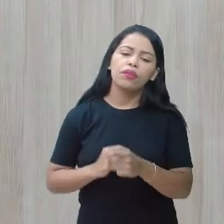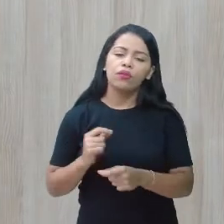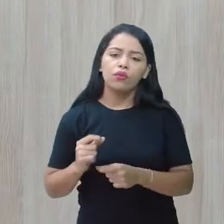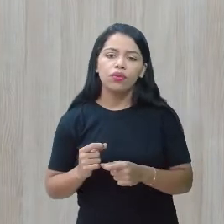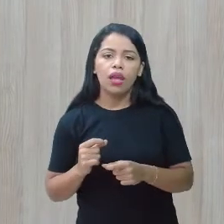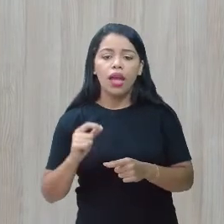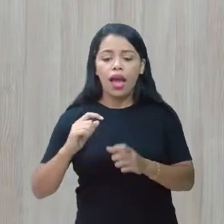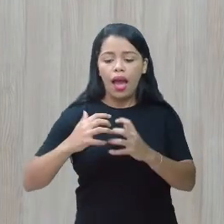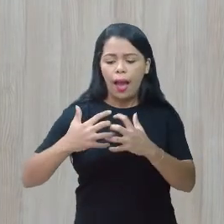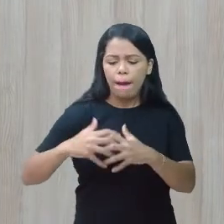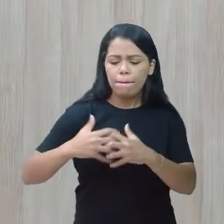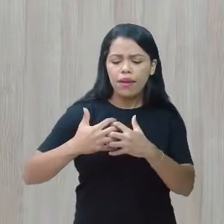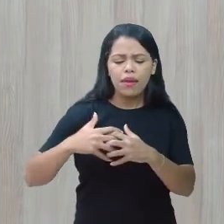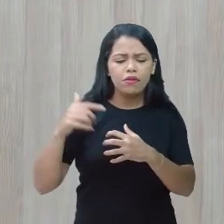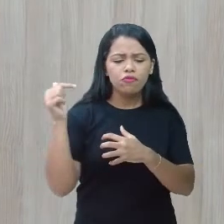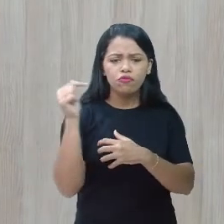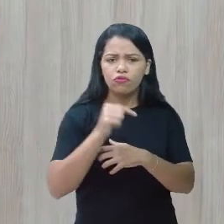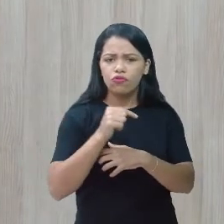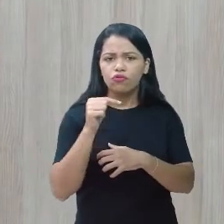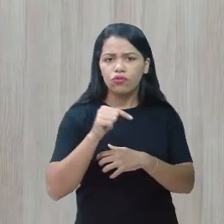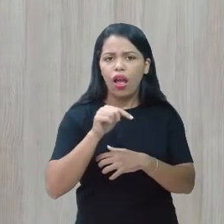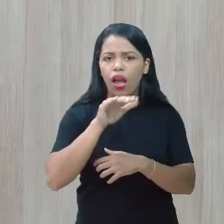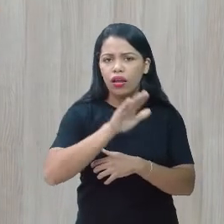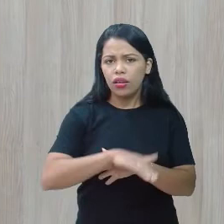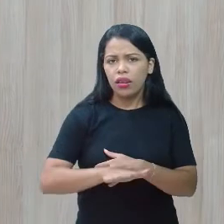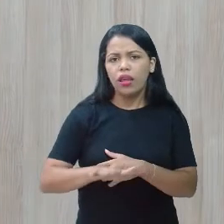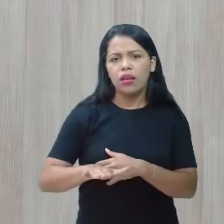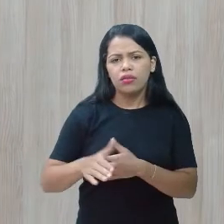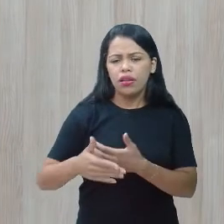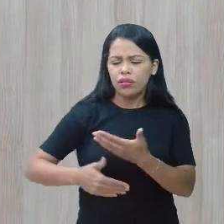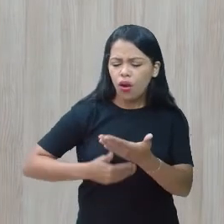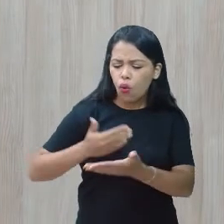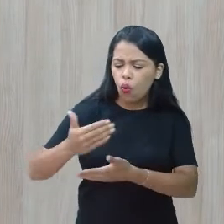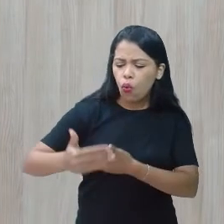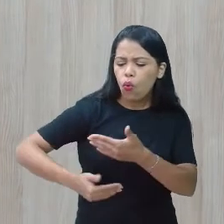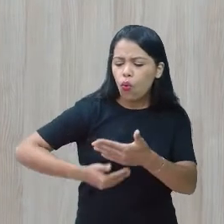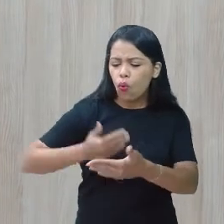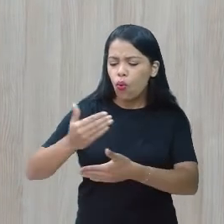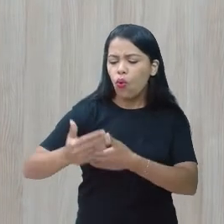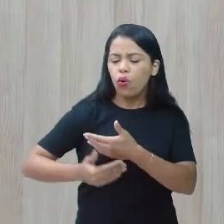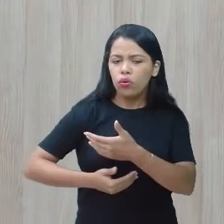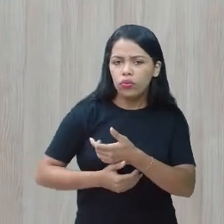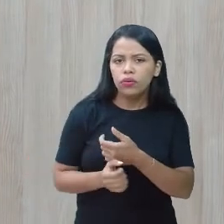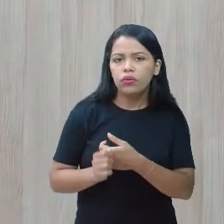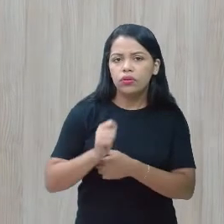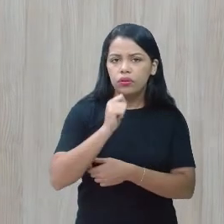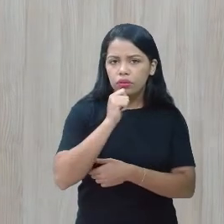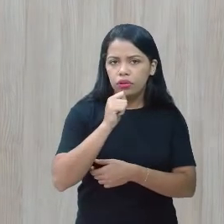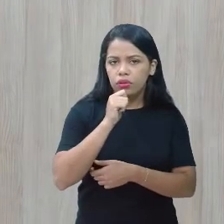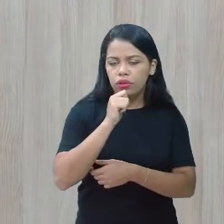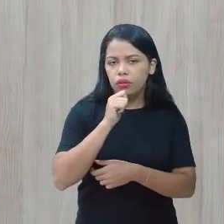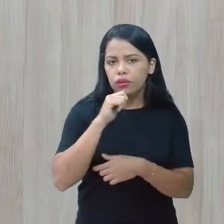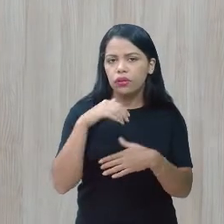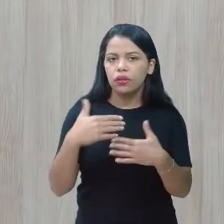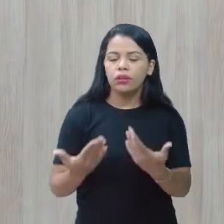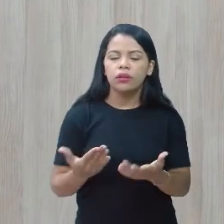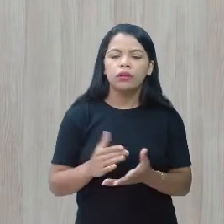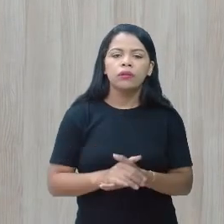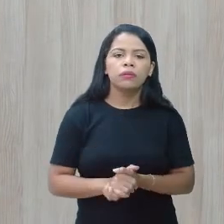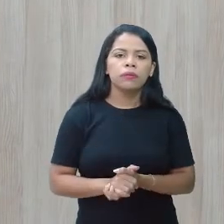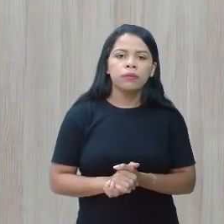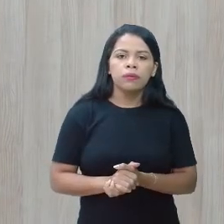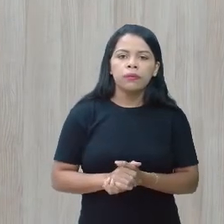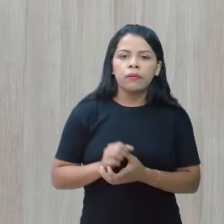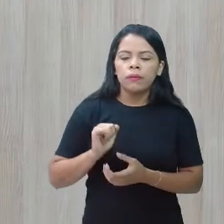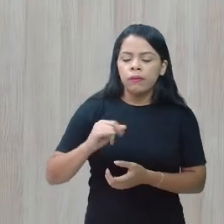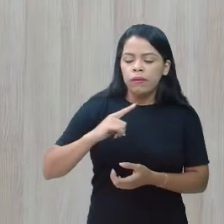está passando por esse processo de transformação, então, de crescimento. E aí, se algo